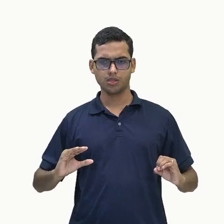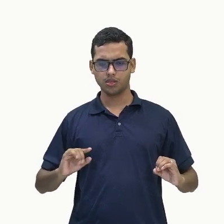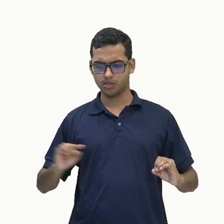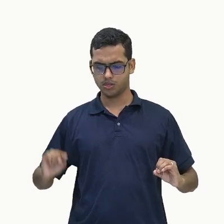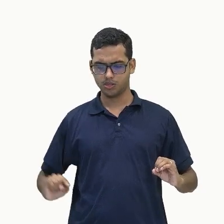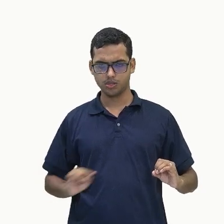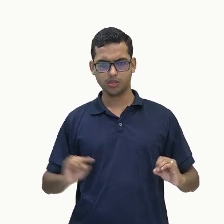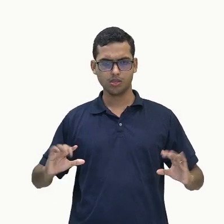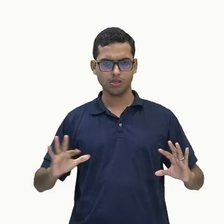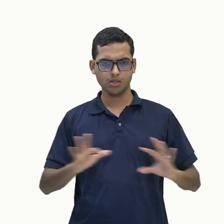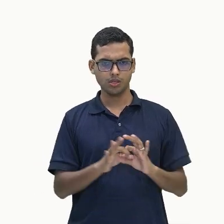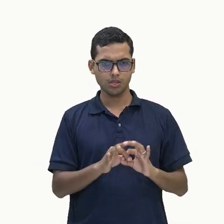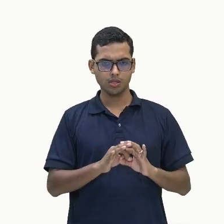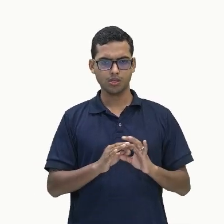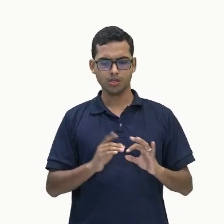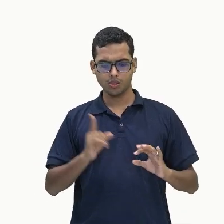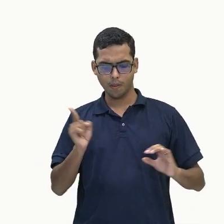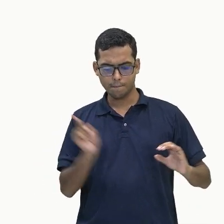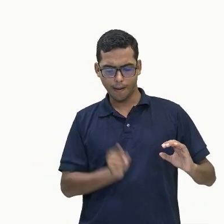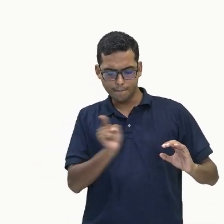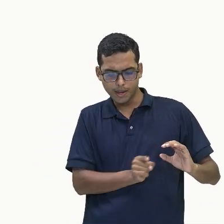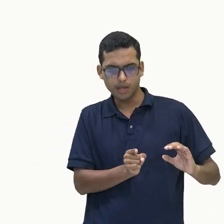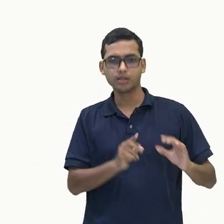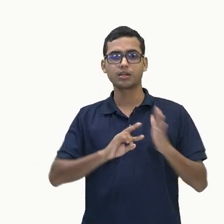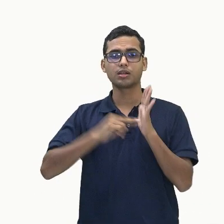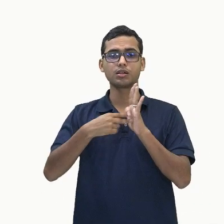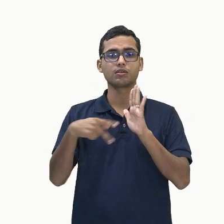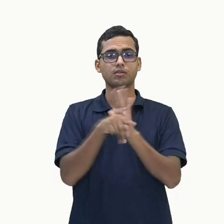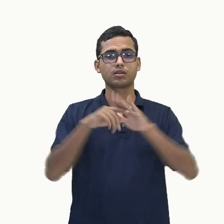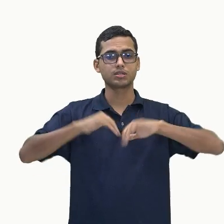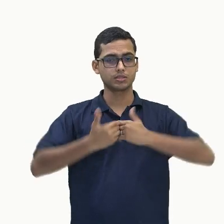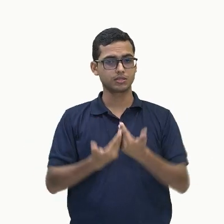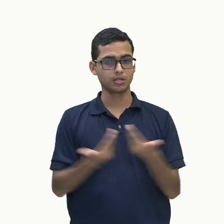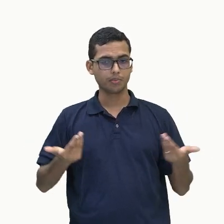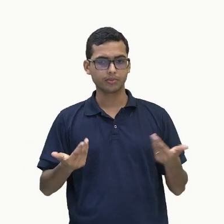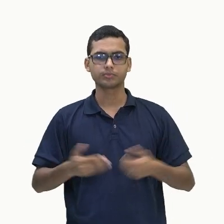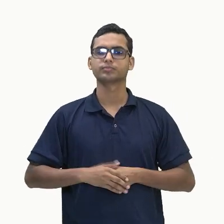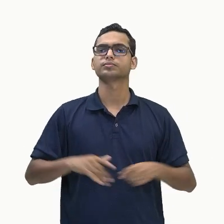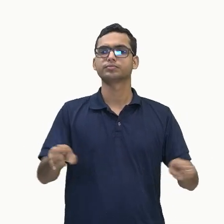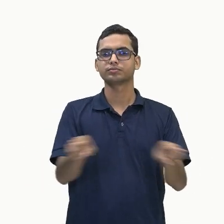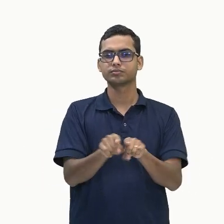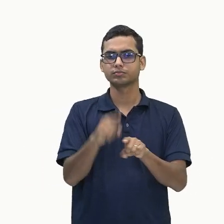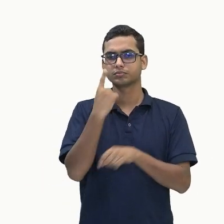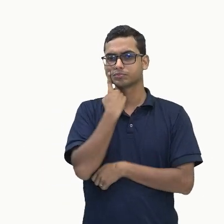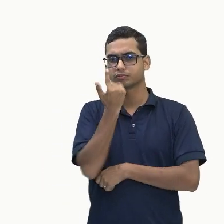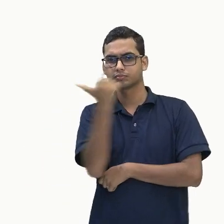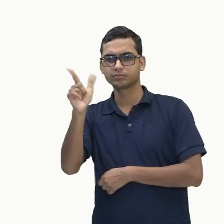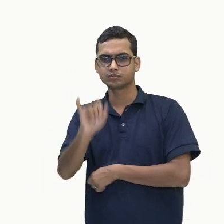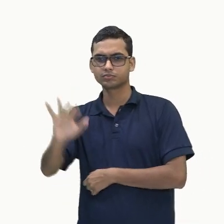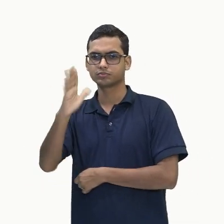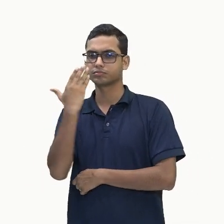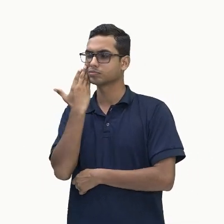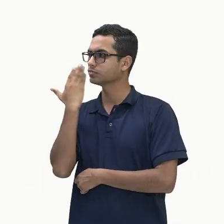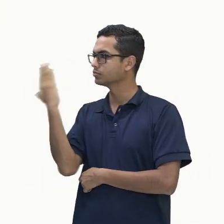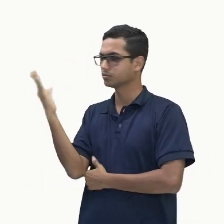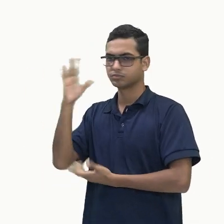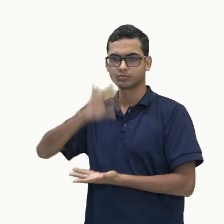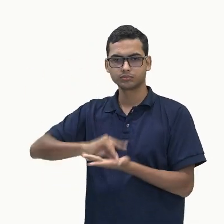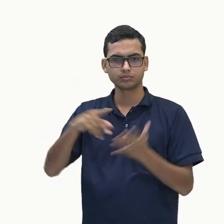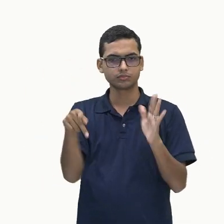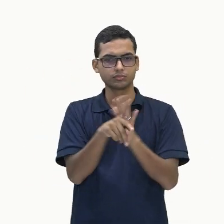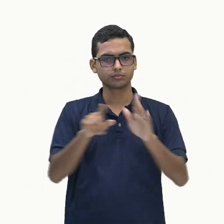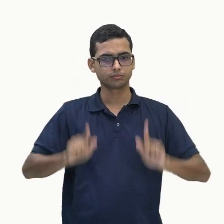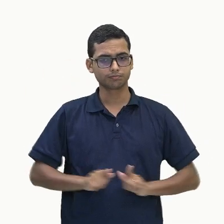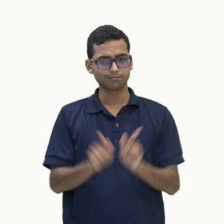uma separação. Nesta outra imagem aqui, nós temos a indicação de gêmeos dizigóticos, que são